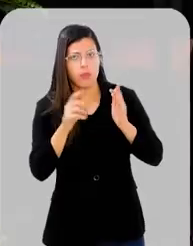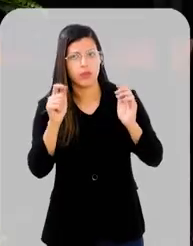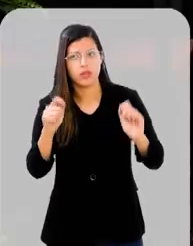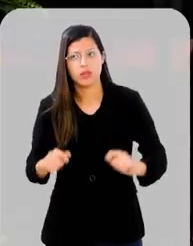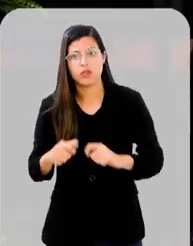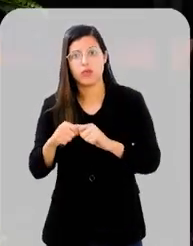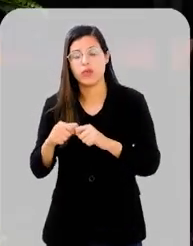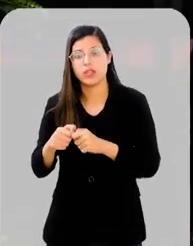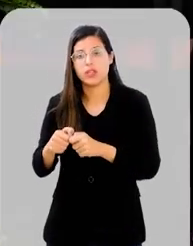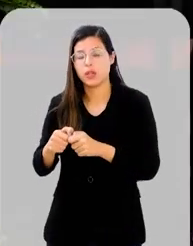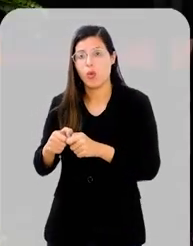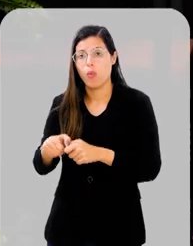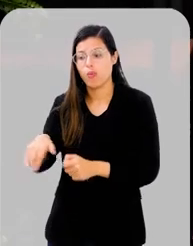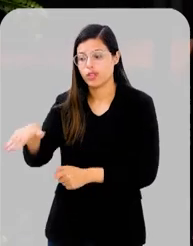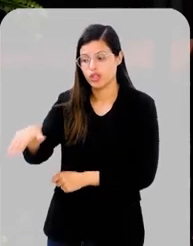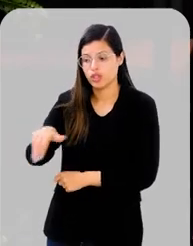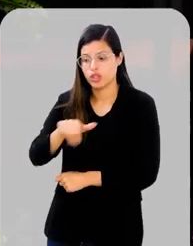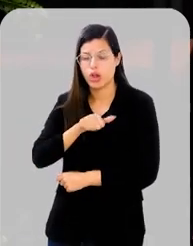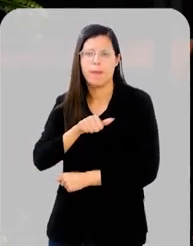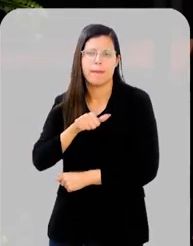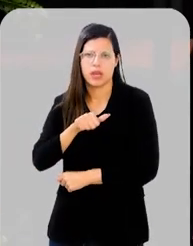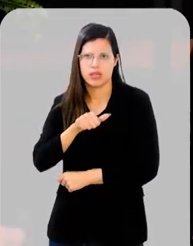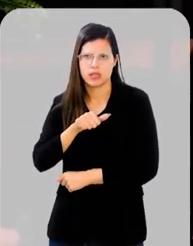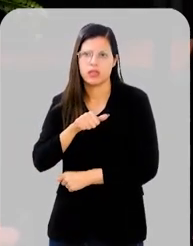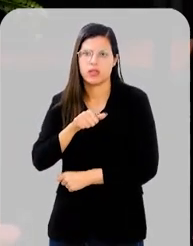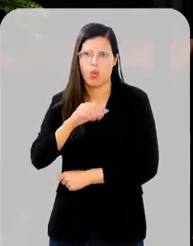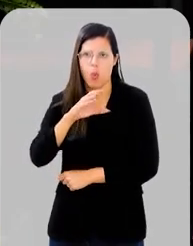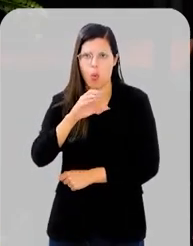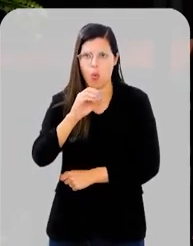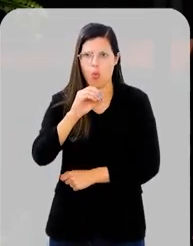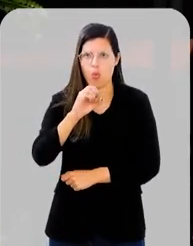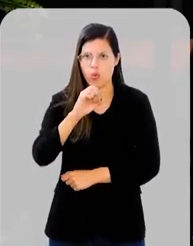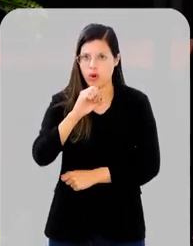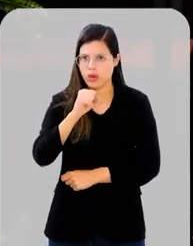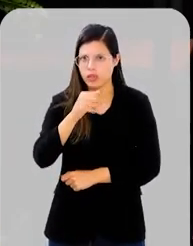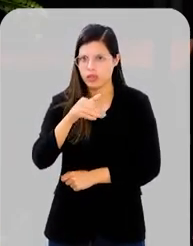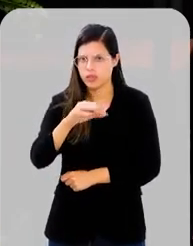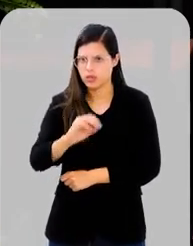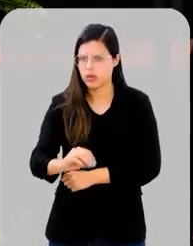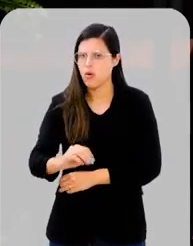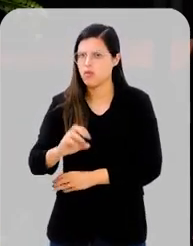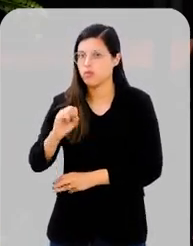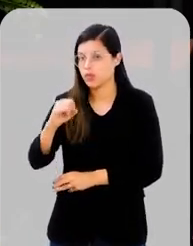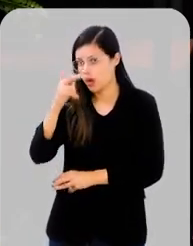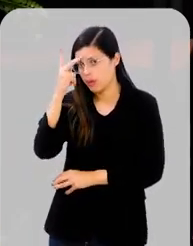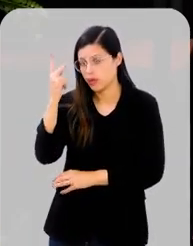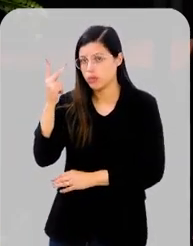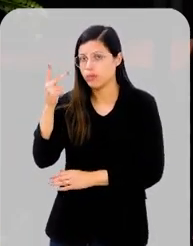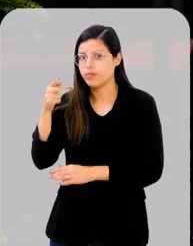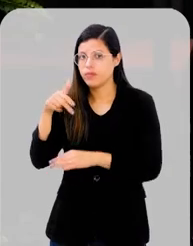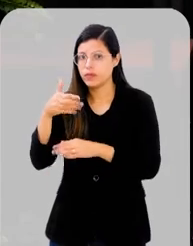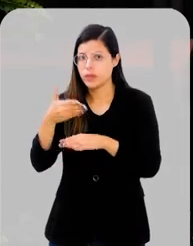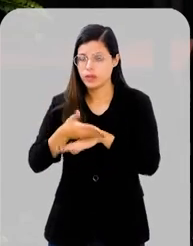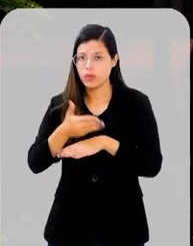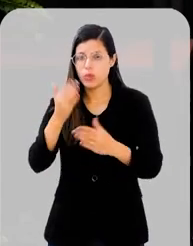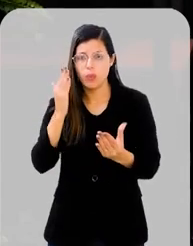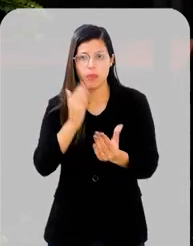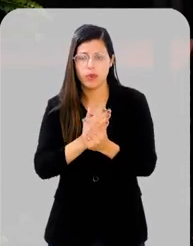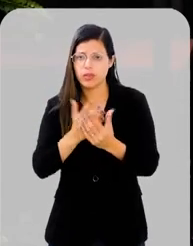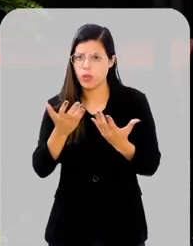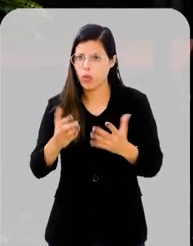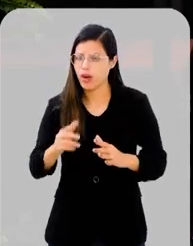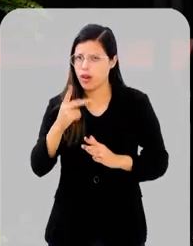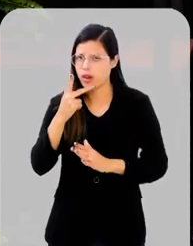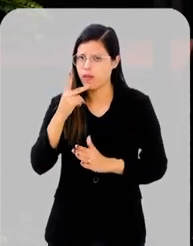até de fazer uma convocação com condução contiva por exemplo então se a pessoa envolvida no processo não quer dizer a